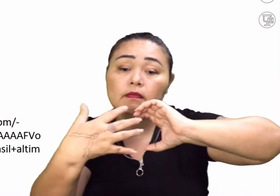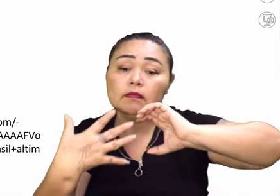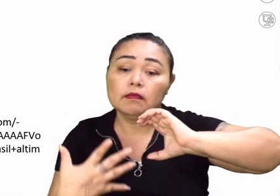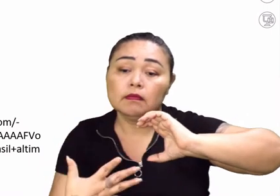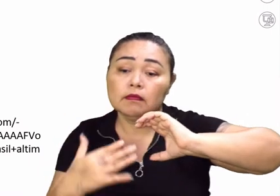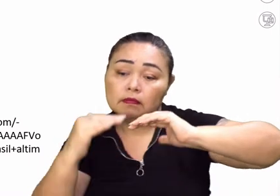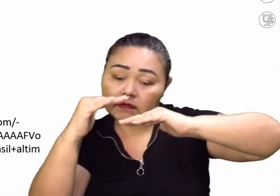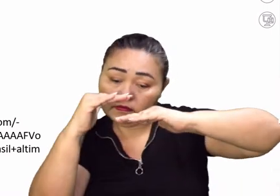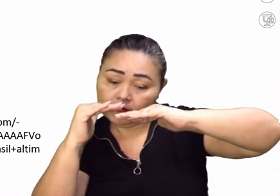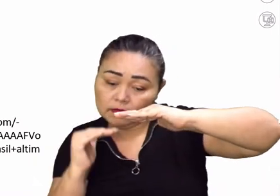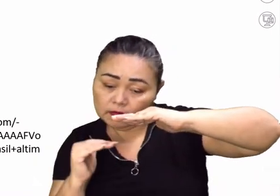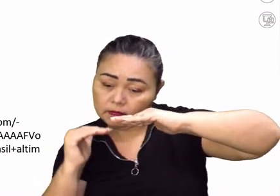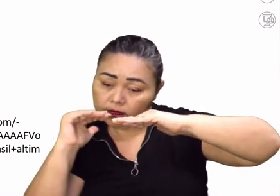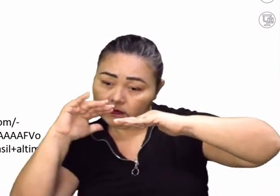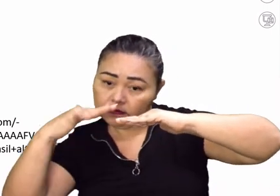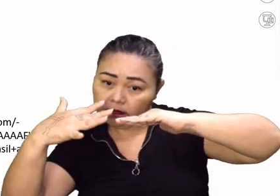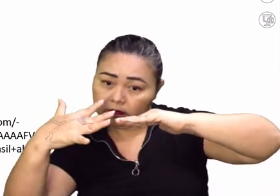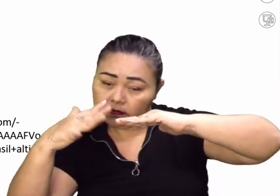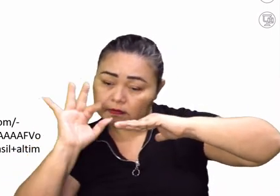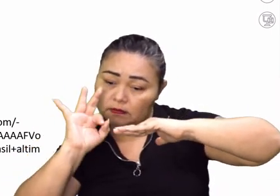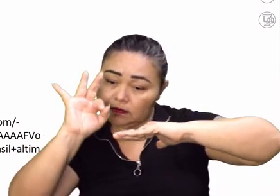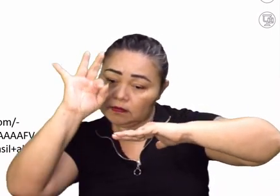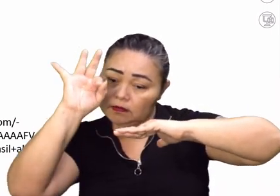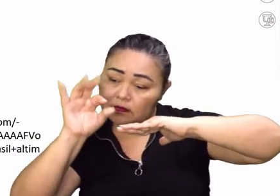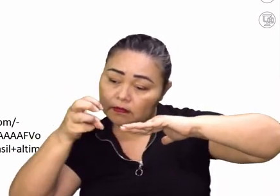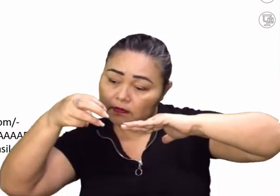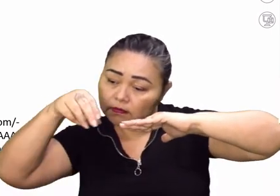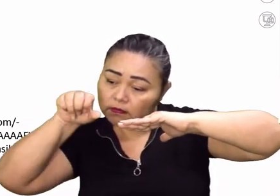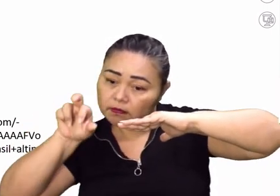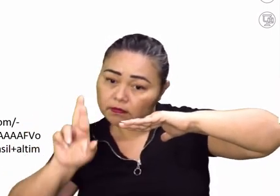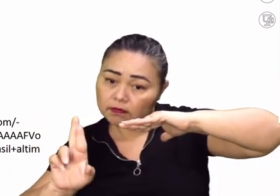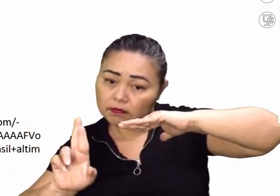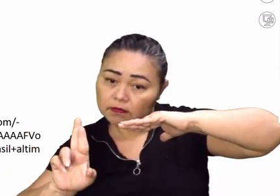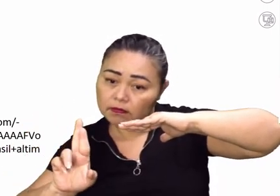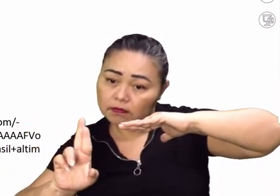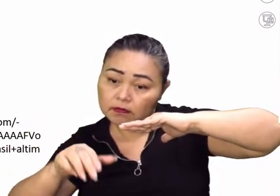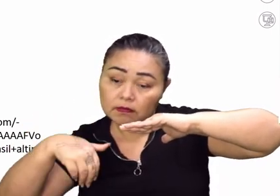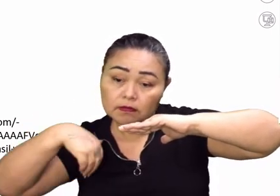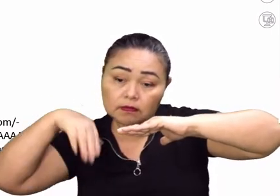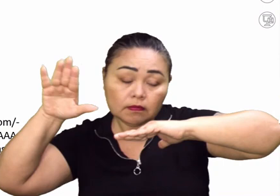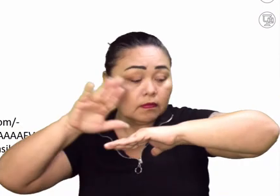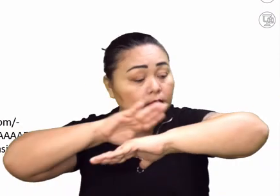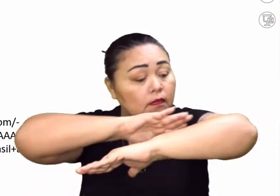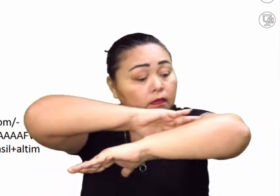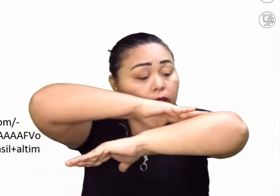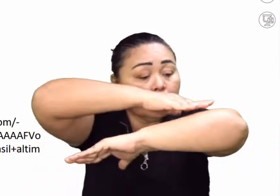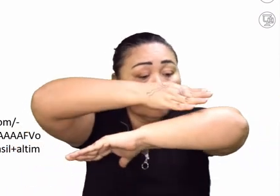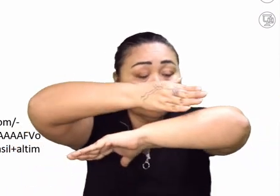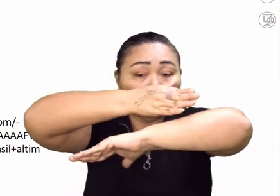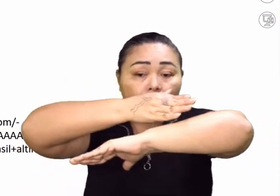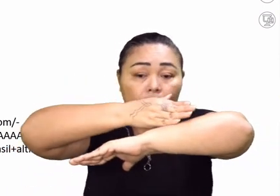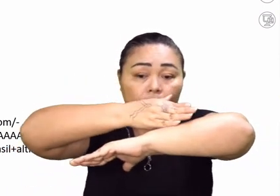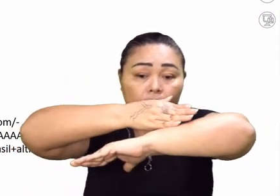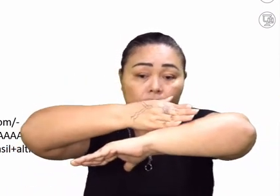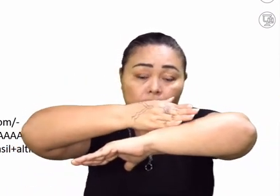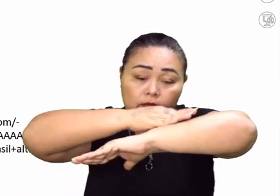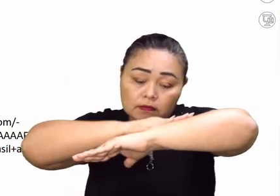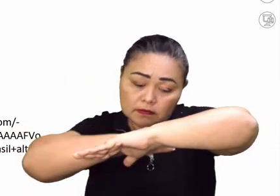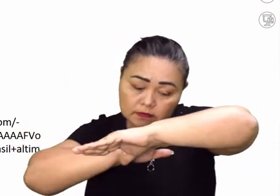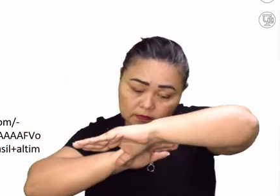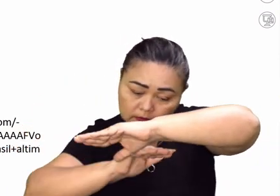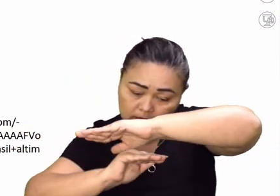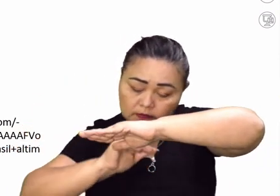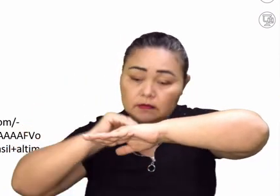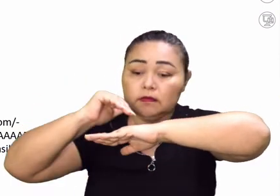por baixas e médias altitude e predominam que planaltos e